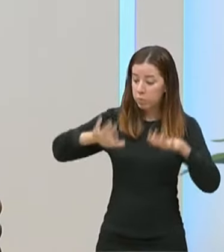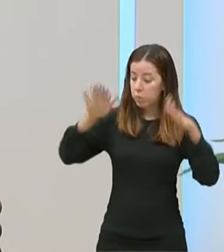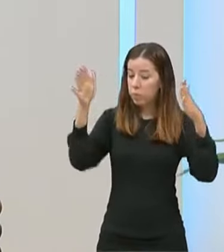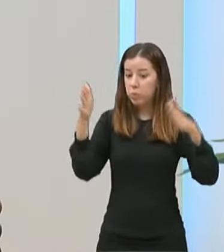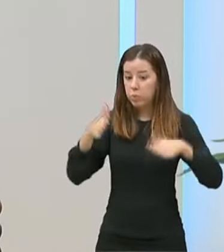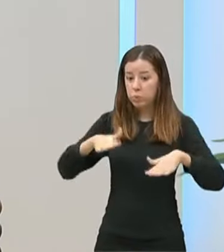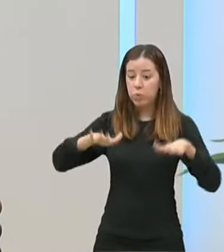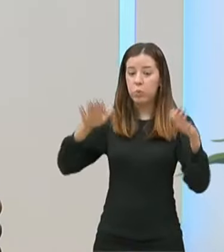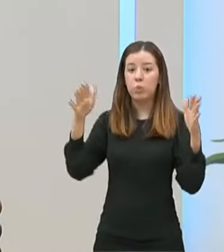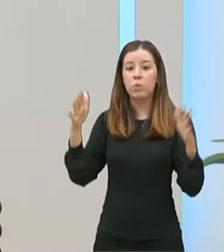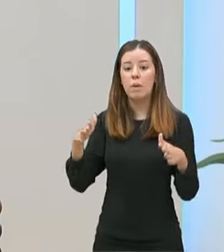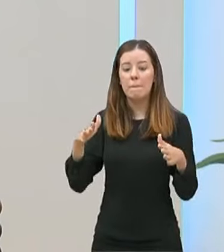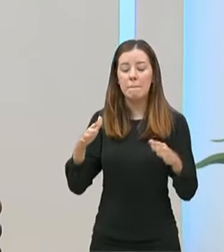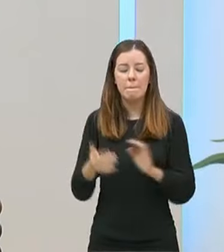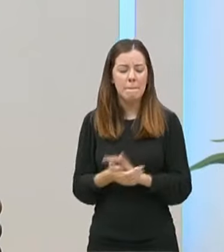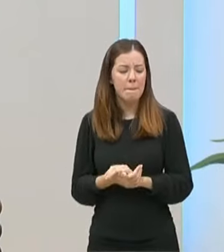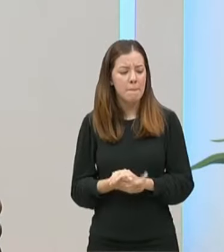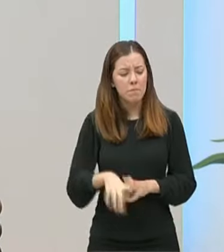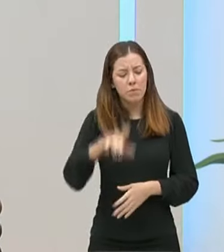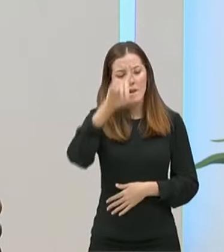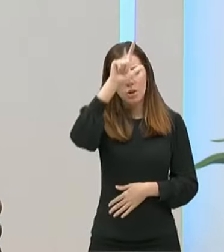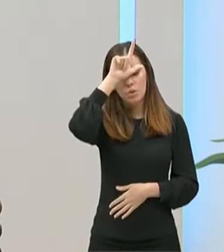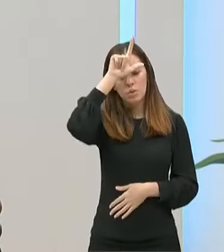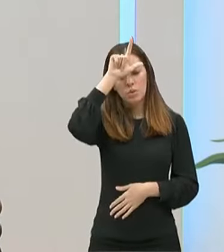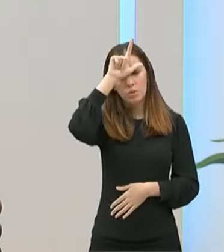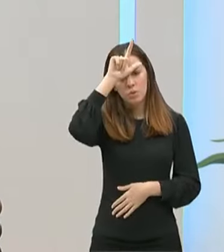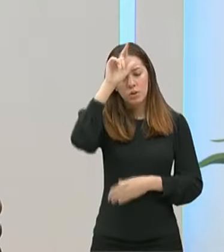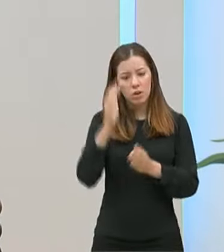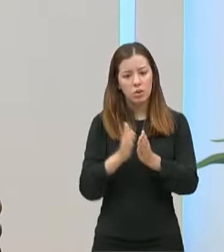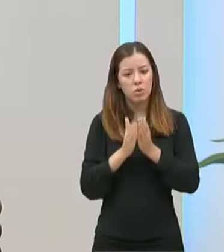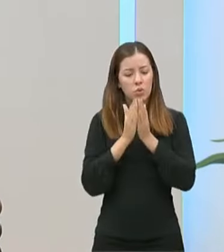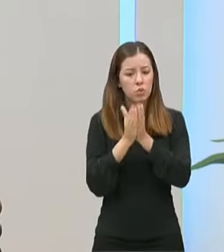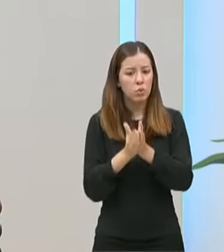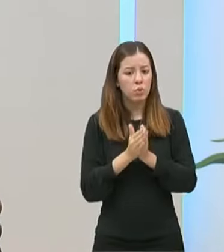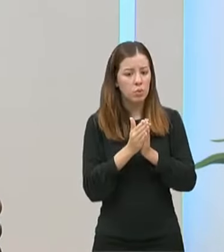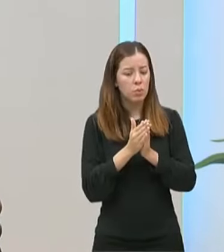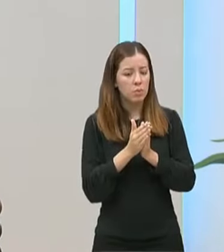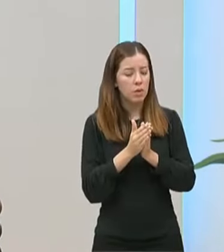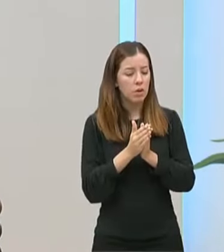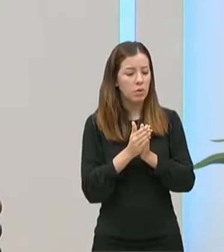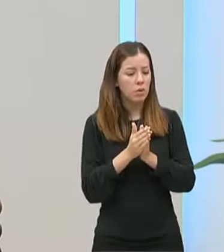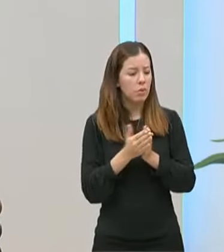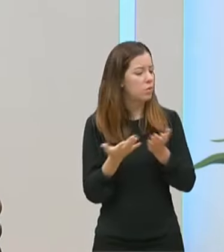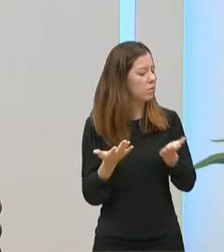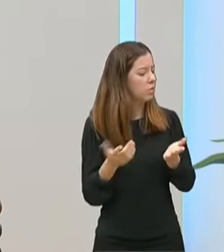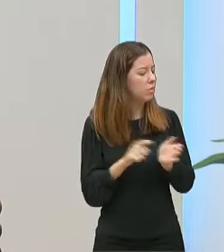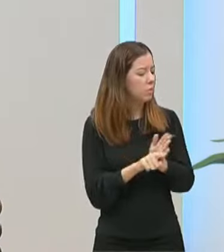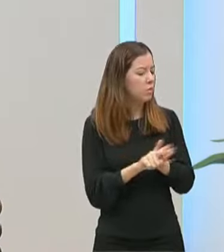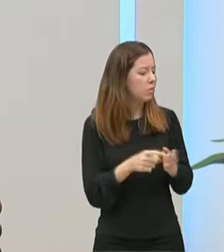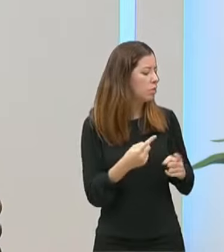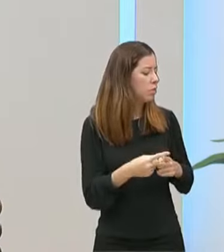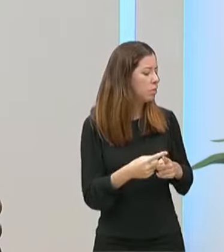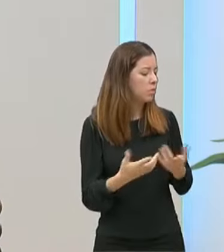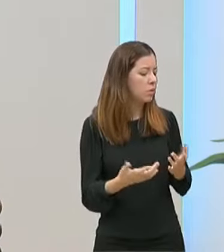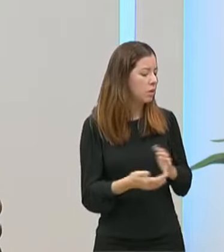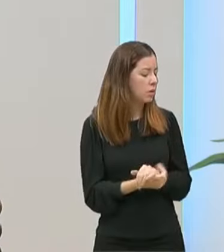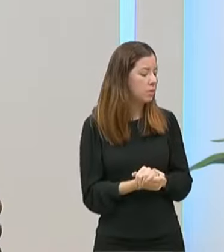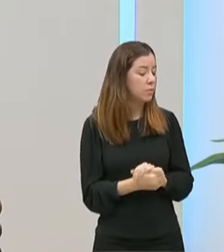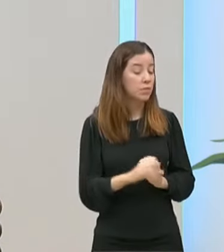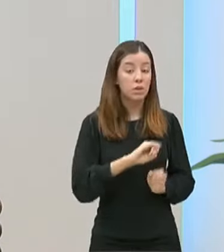lhes disse: levantai-me e lançai-me ao mar, e o mar